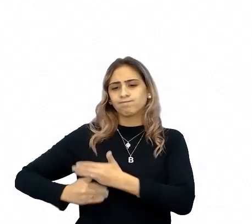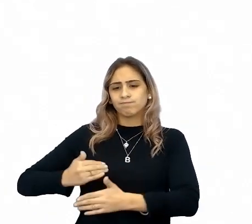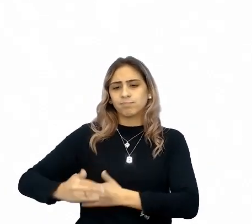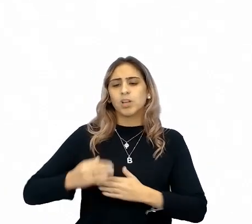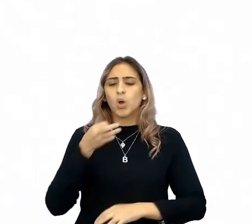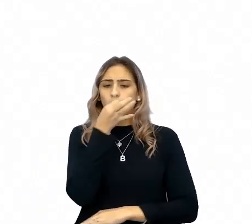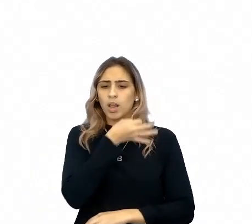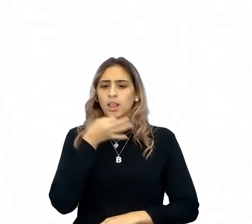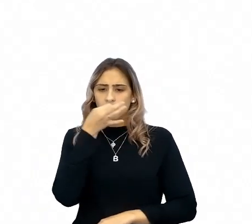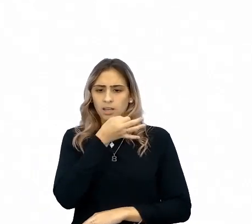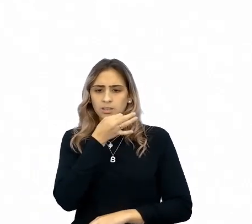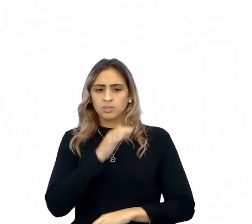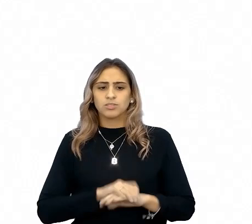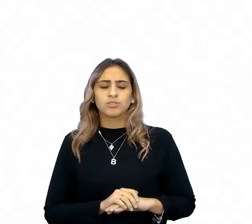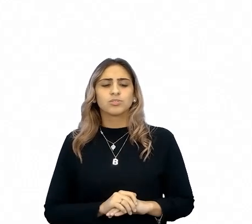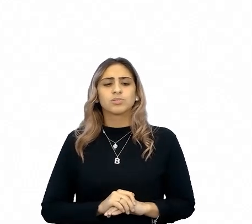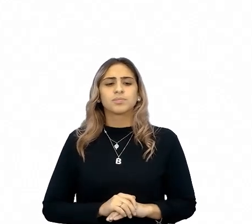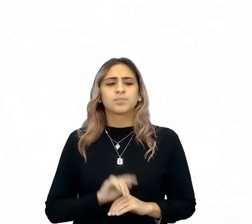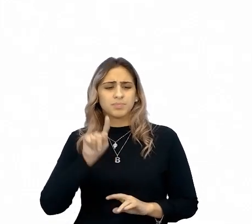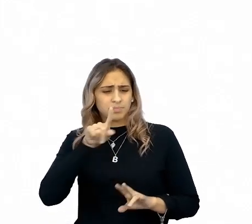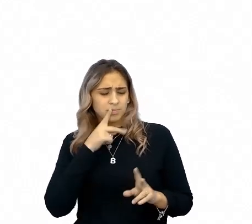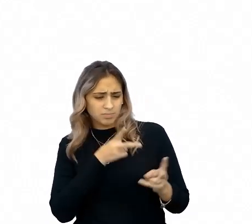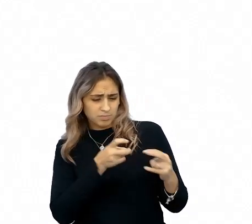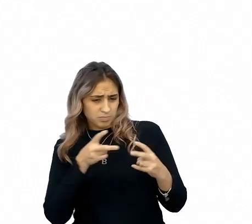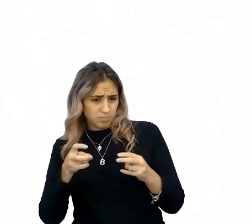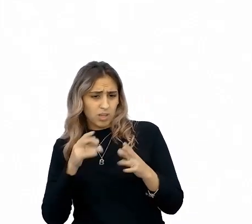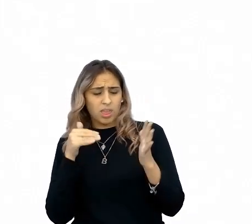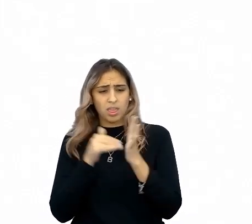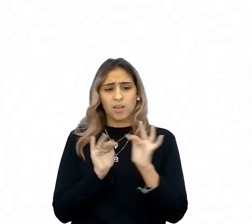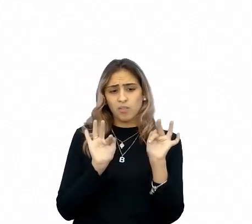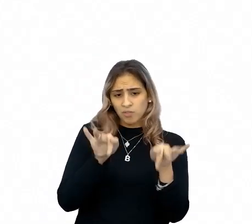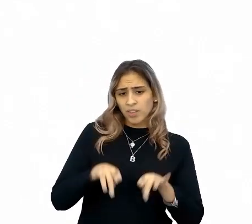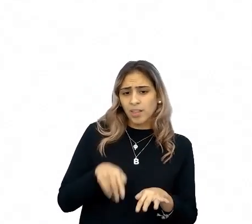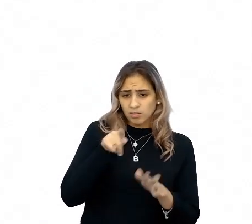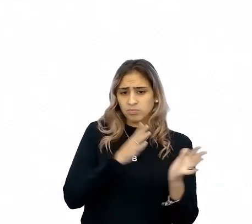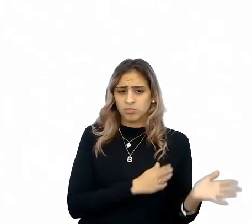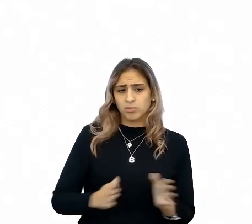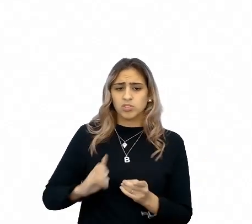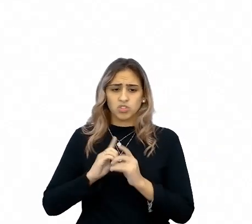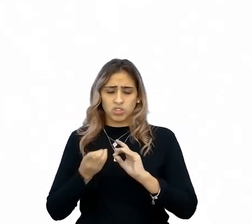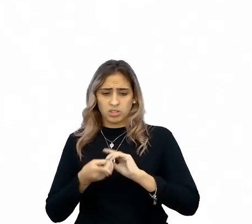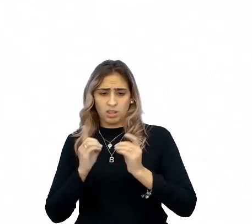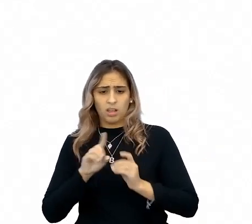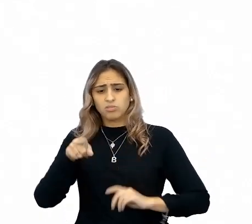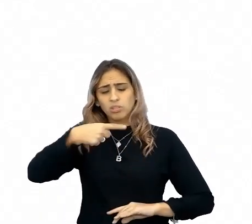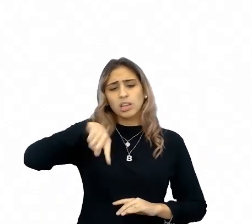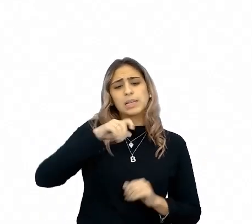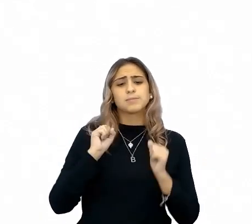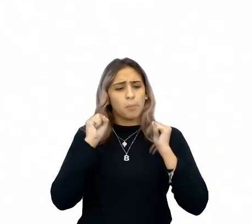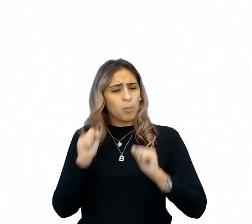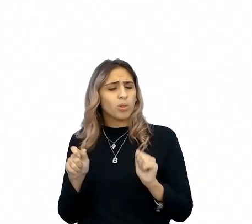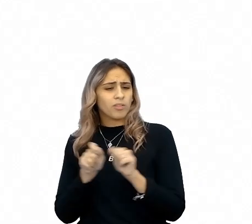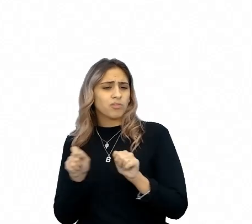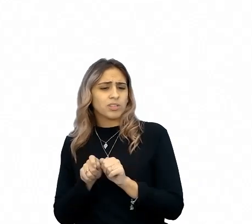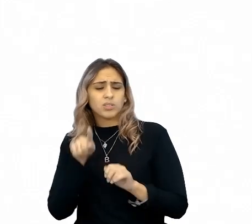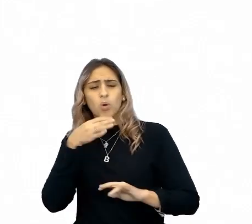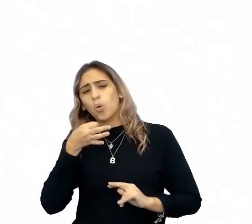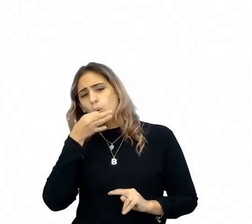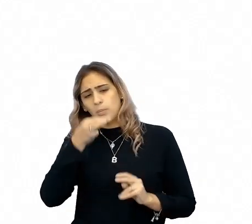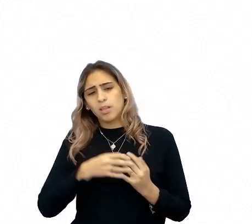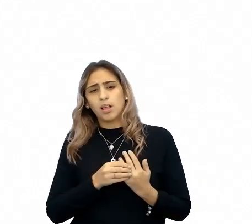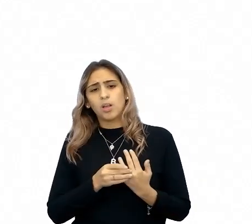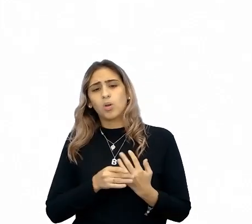da oralidade. Se considerarmos que, ao final dessa sequência didática, eles poderão fazer um